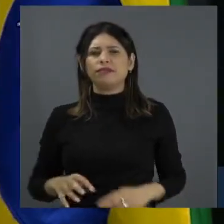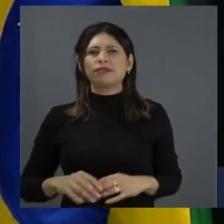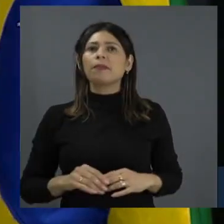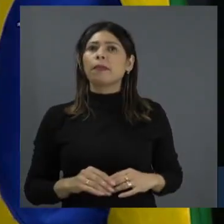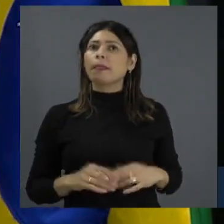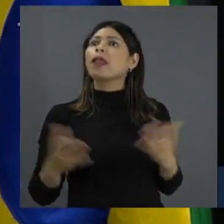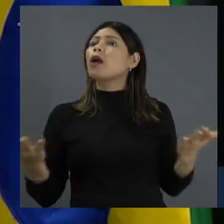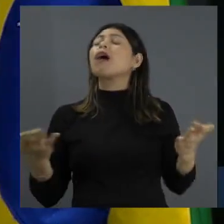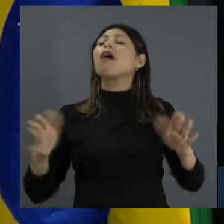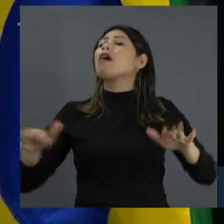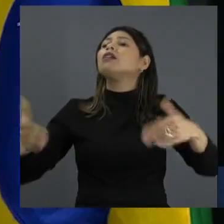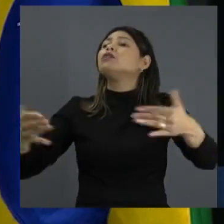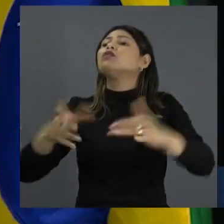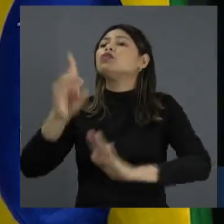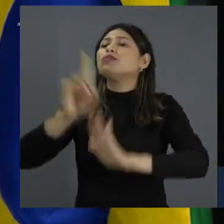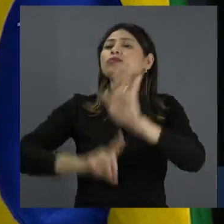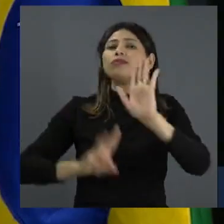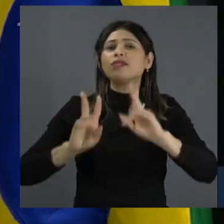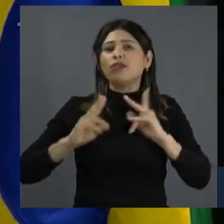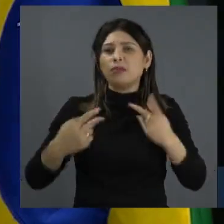Cadê os direitos humanos?